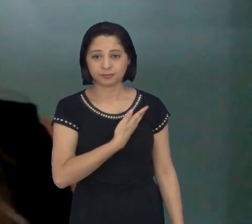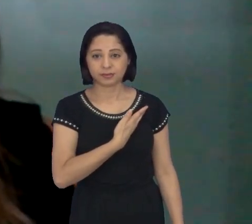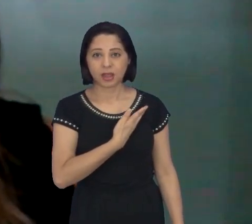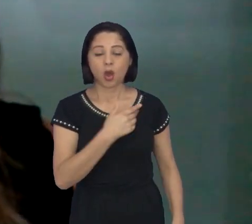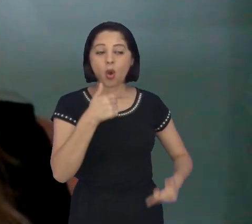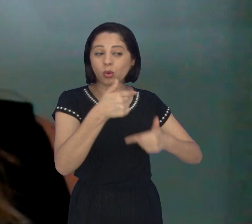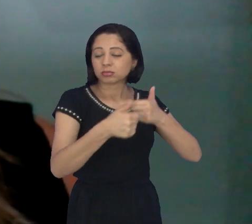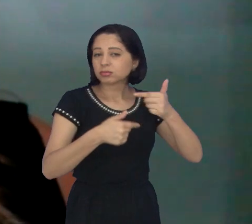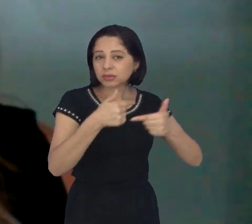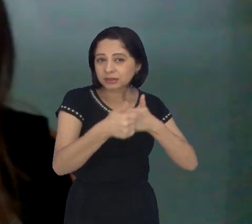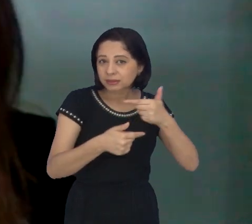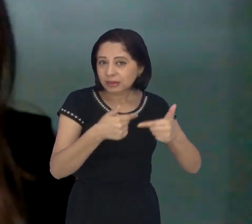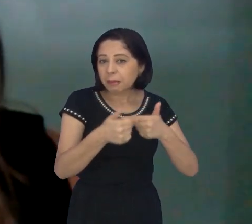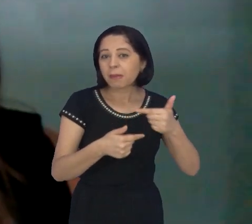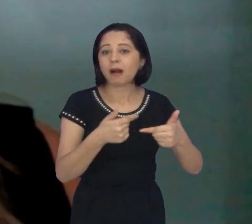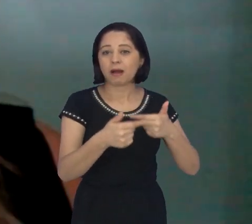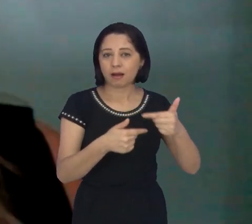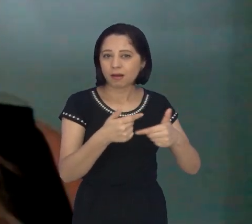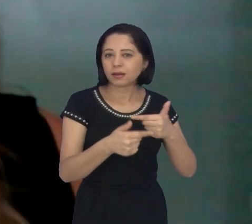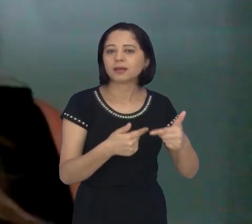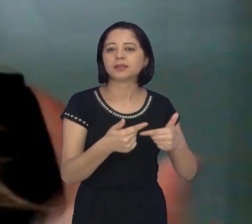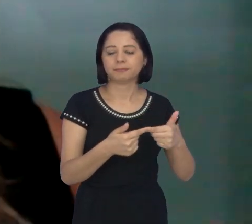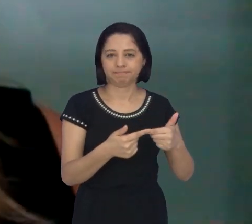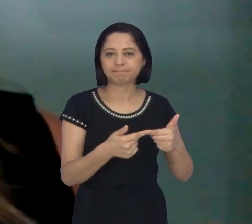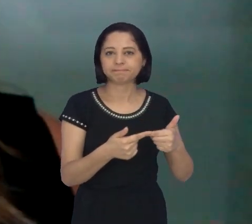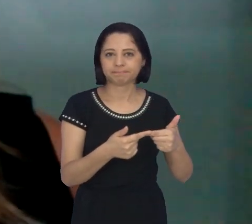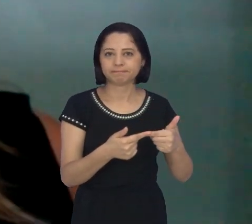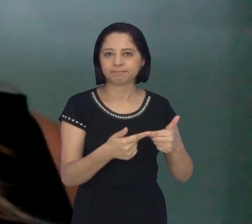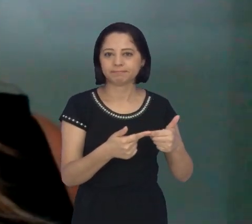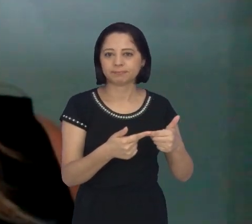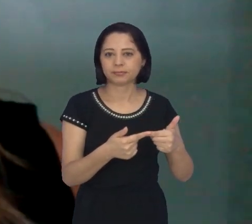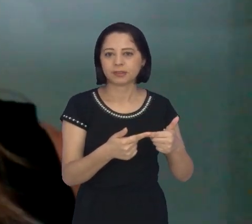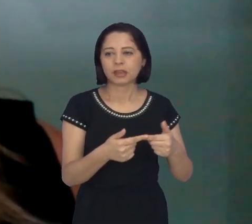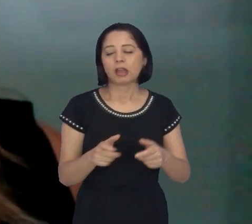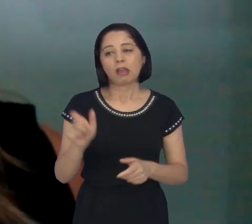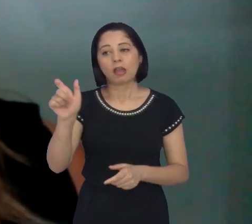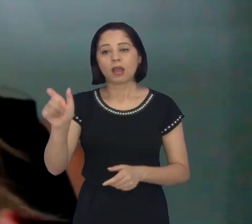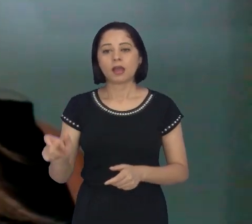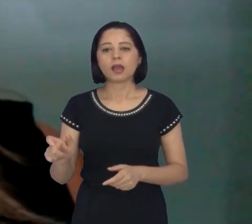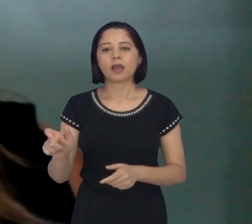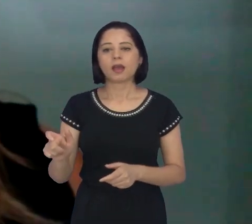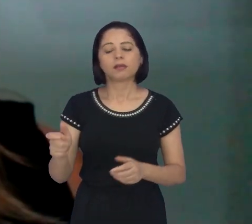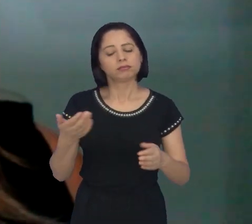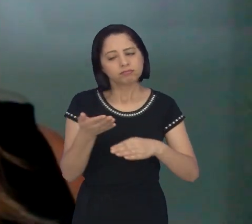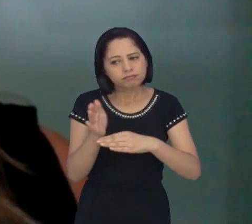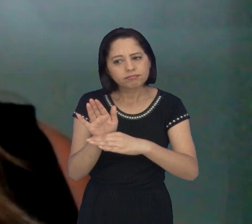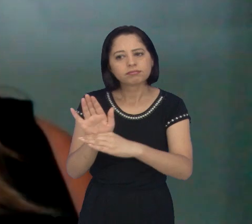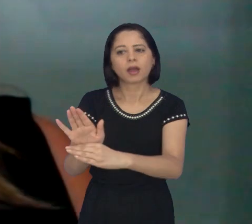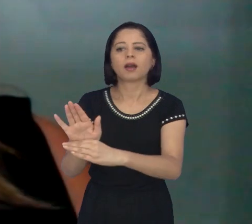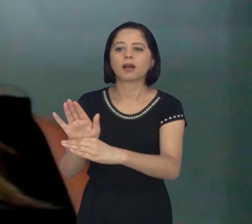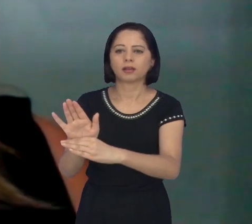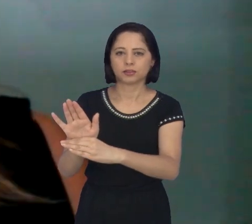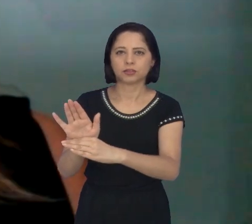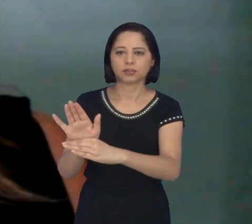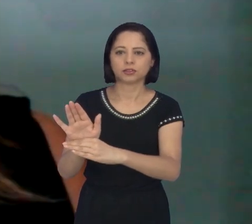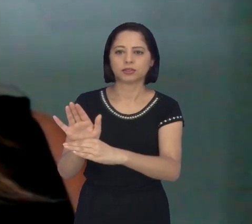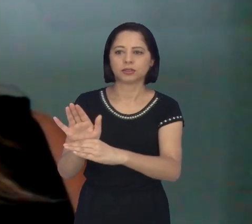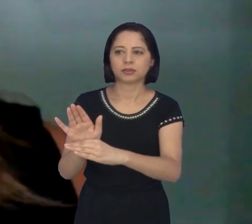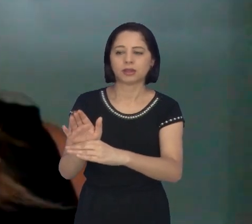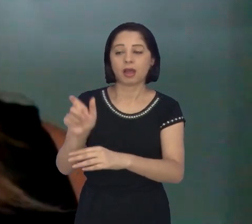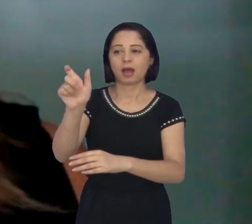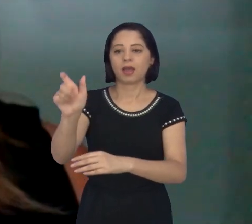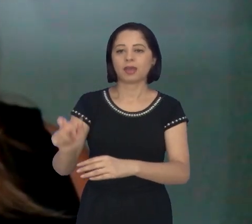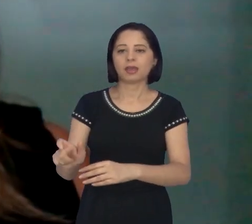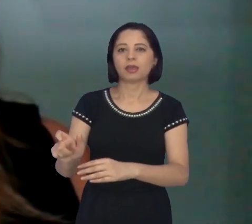serviço que ela consegue terceirizar, que ela consegue chamar para perto, né? E ajudar essa mulher para abrir